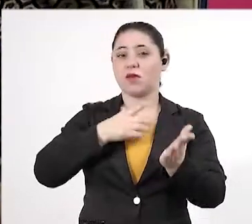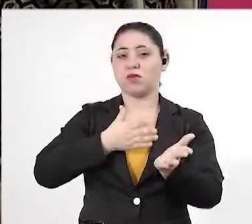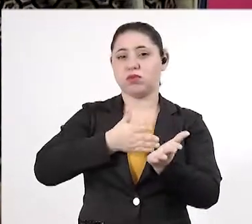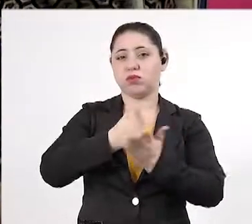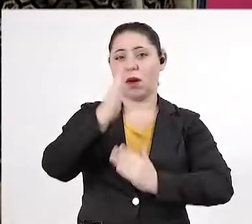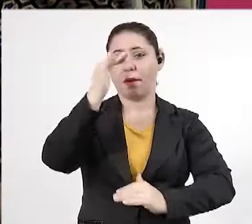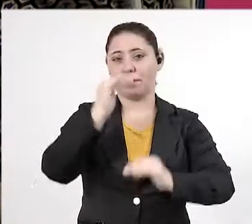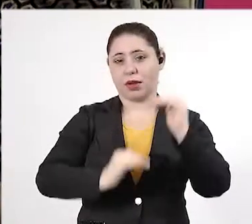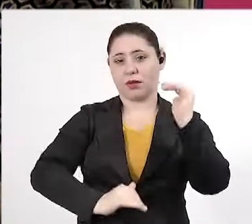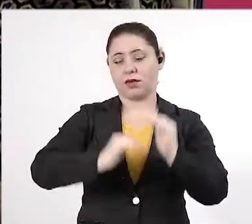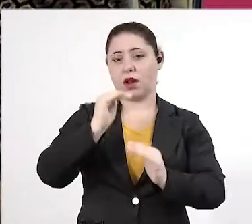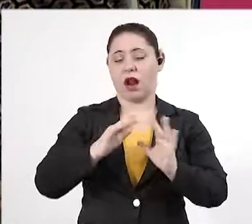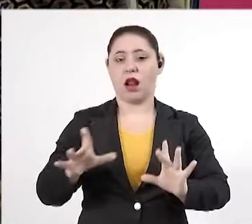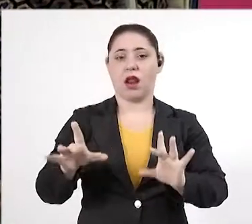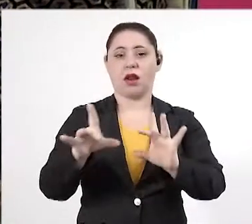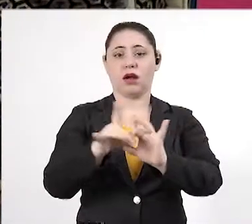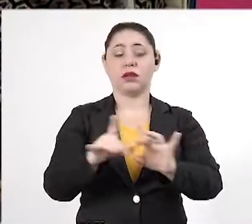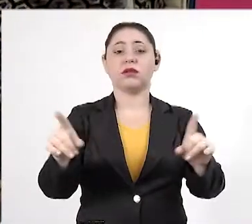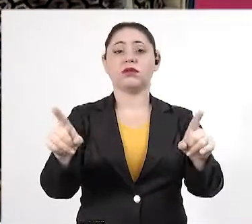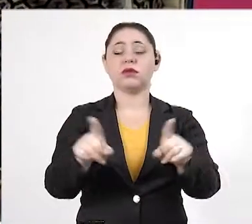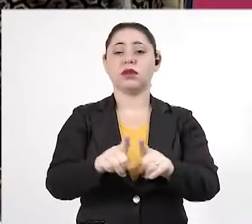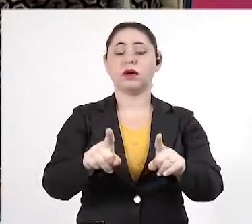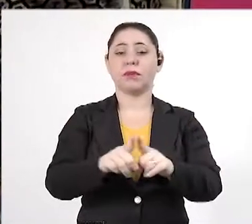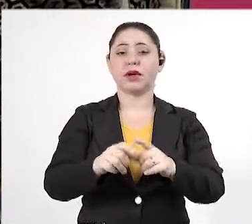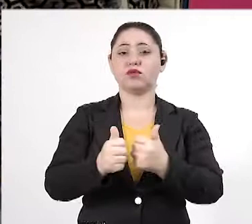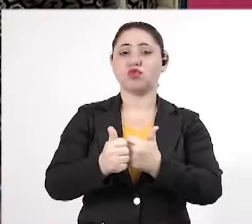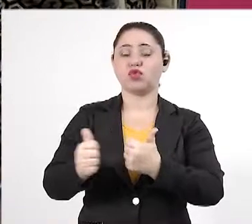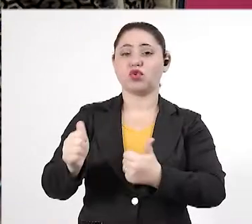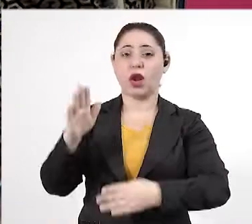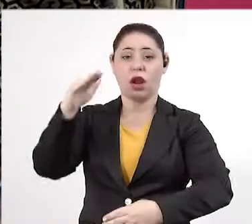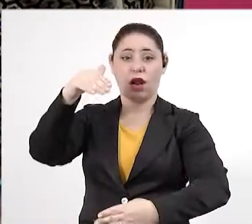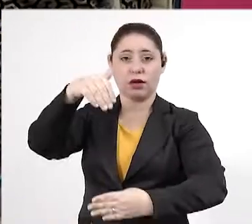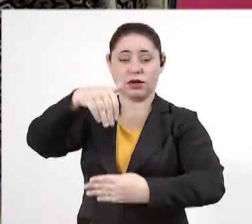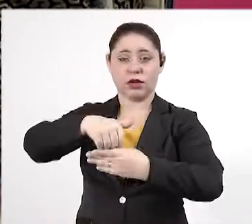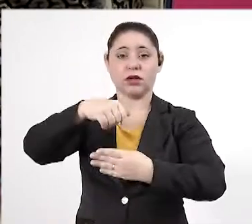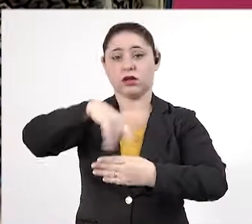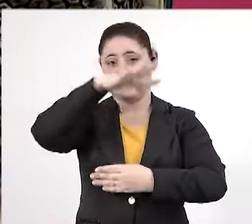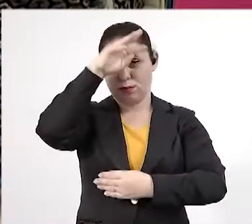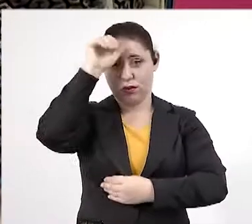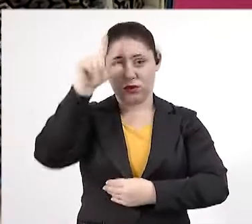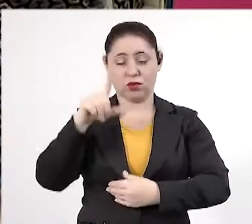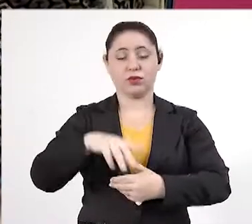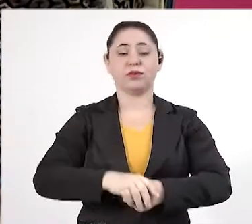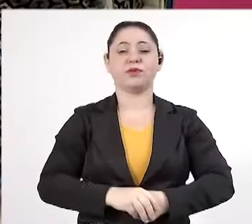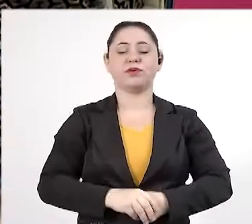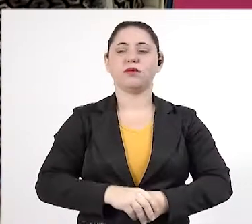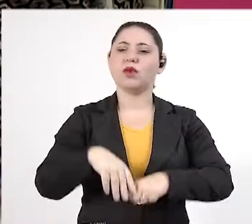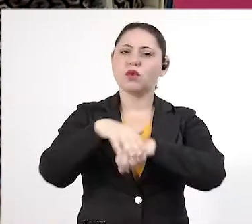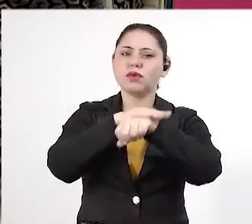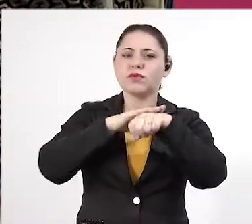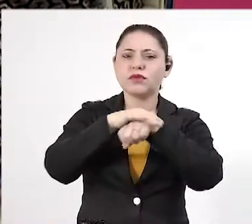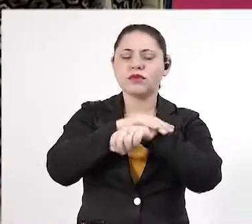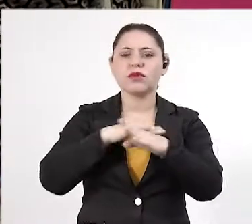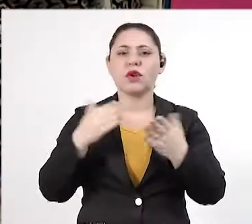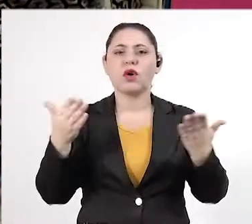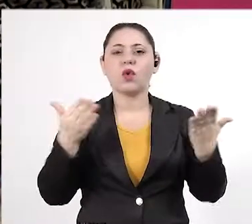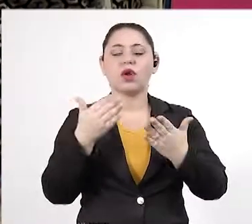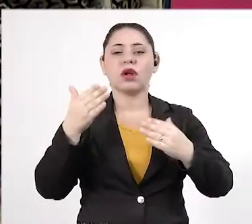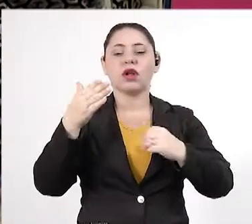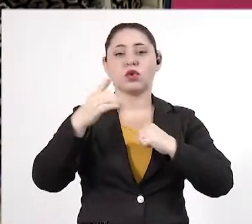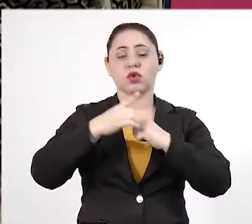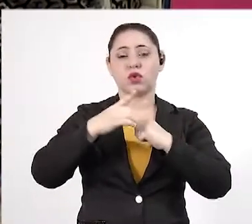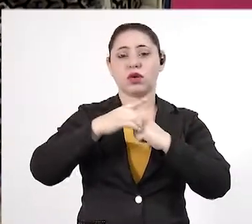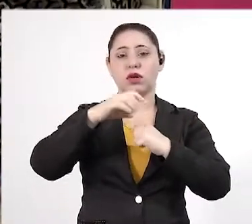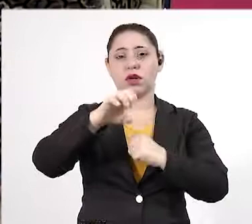suas trajetórias profissionais ligadas também ao Tribunal Regional Eleitoral de Mato Grosso do Sul. Vou conversar aqui